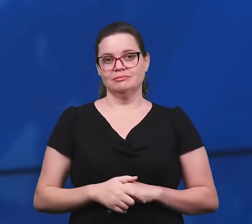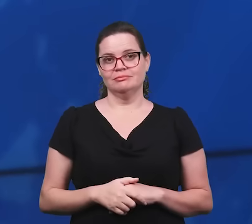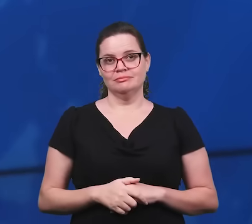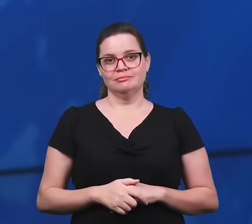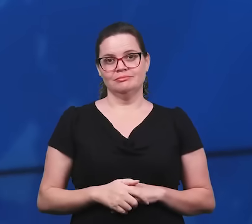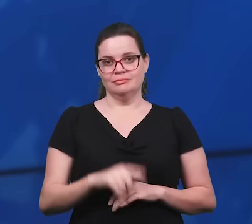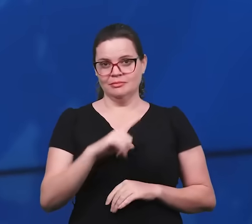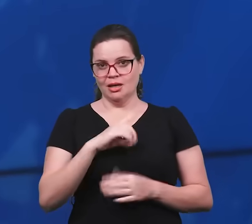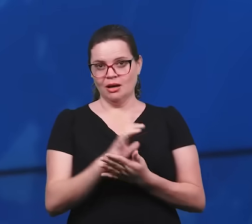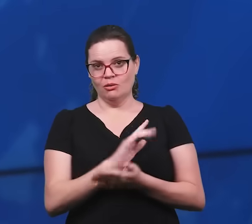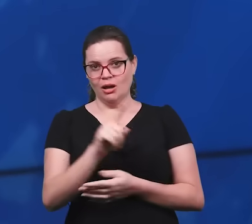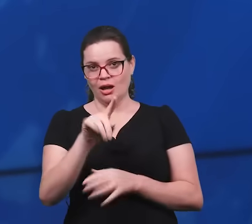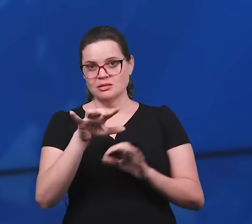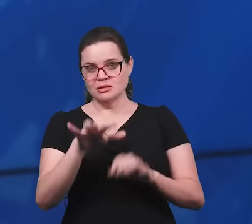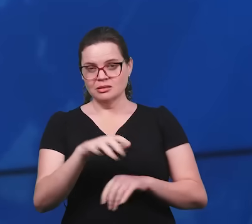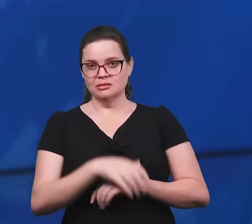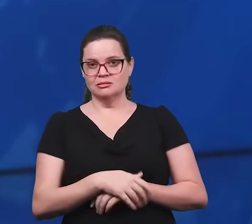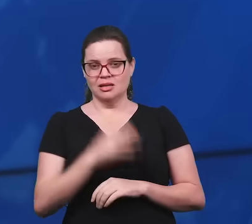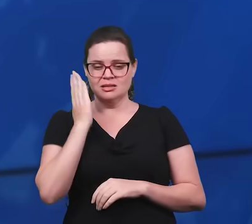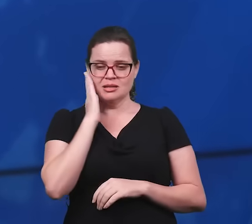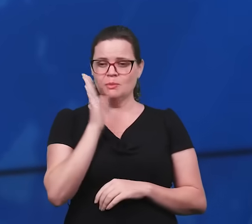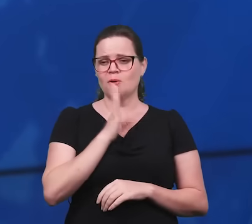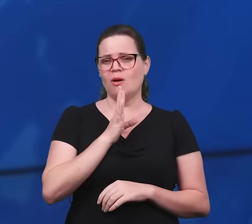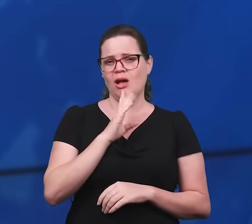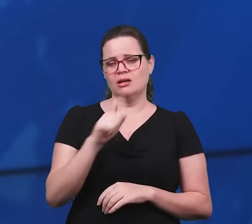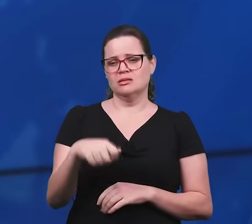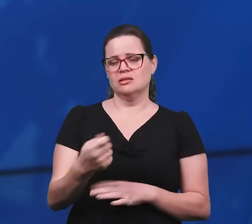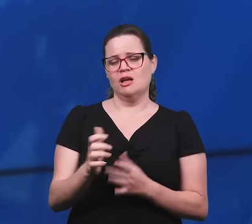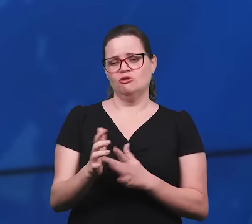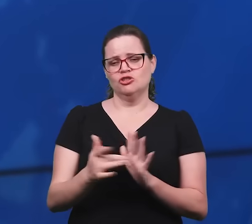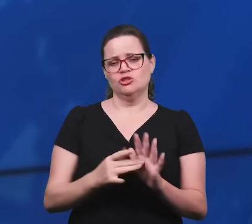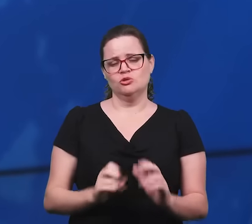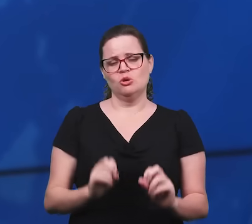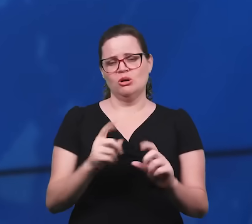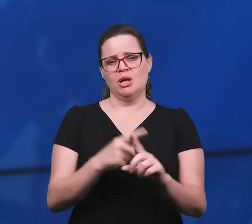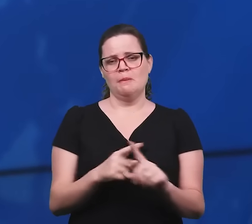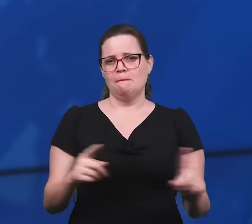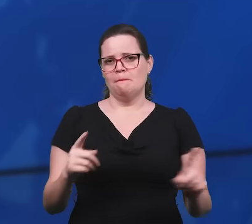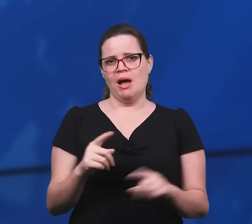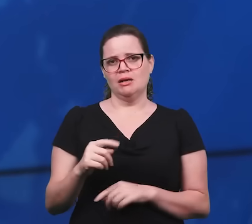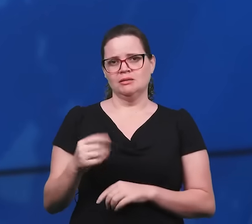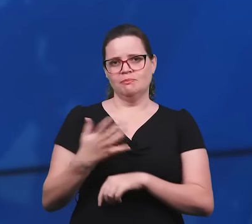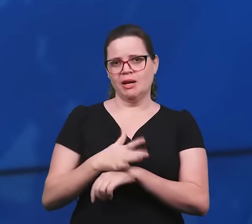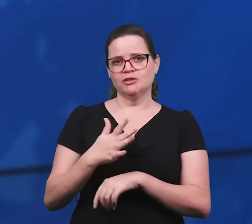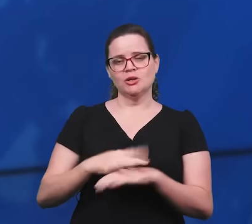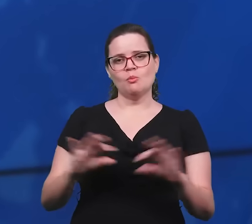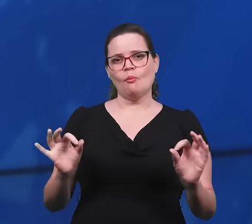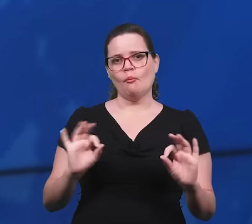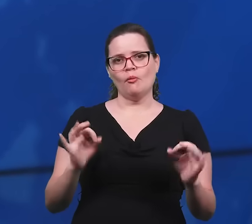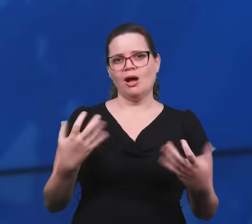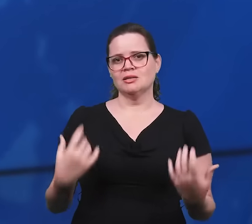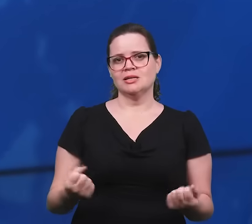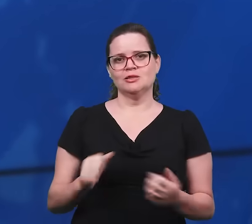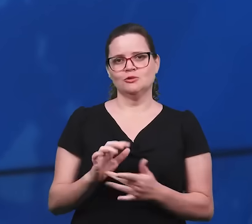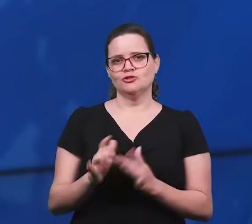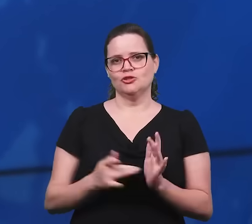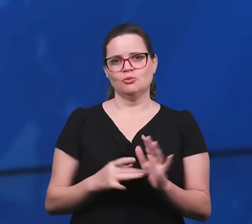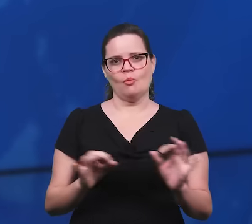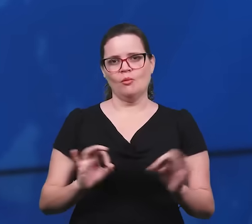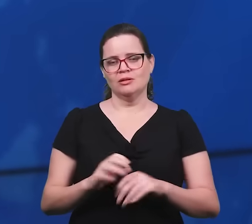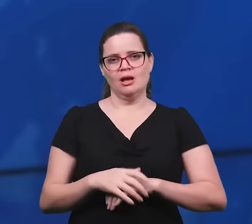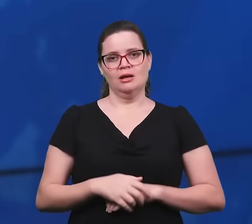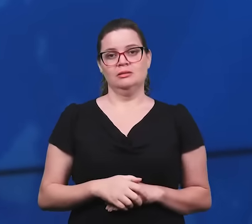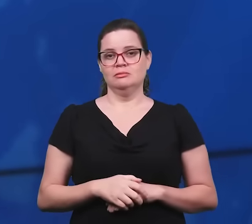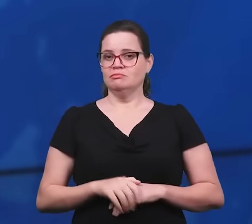está nessa condição? Cego, à beira do caminho? Você já ouviu falar de